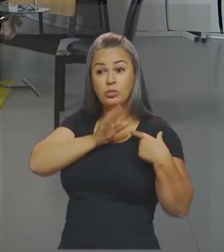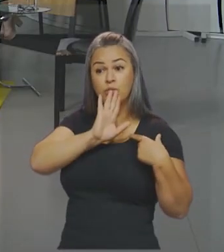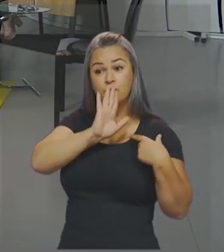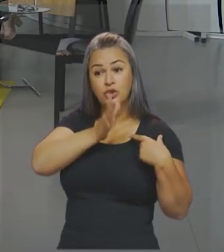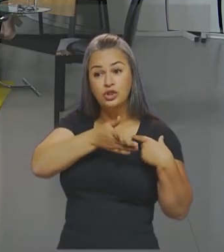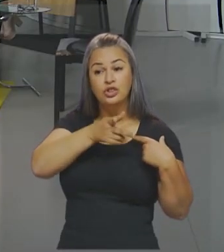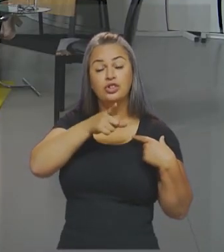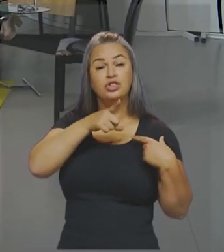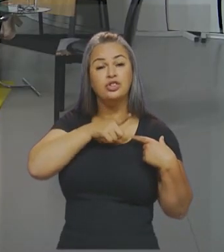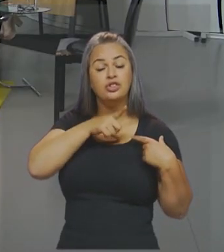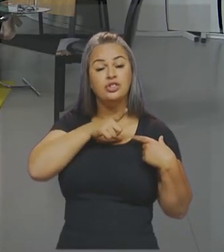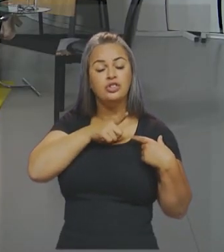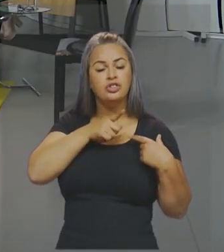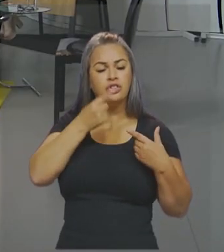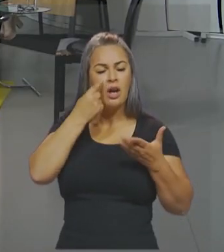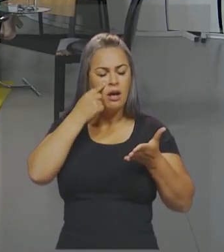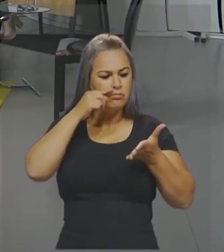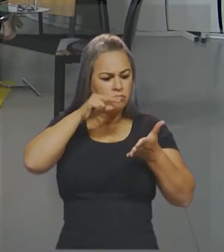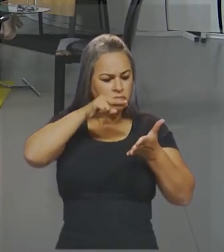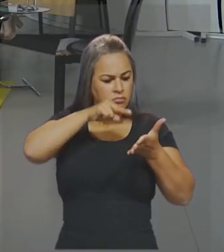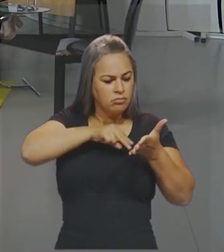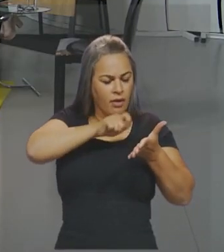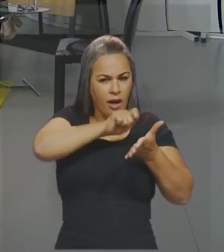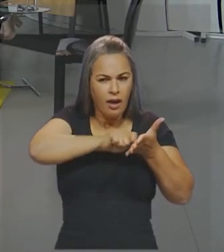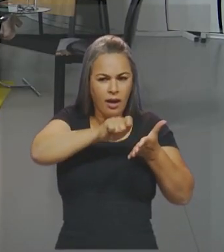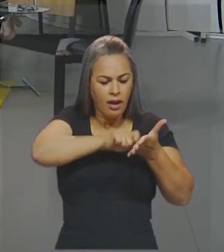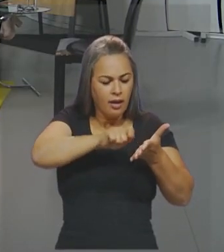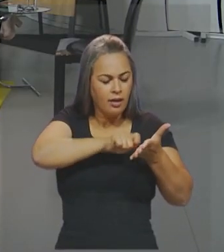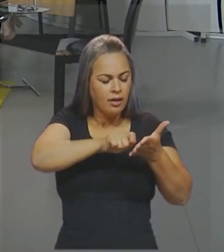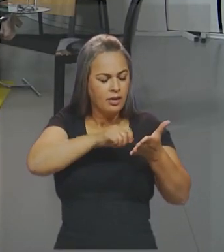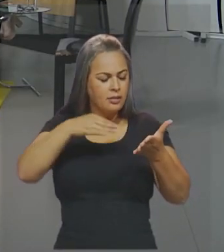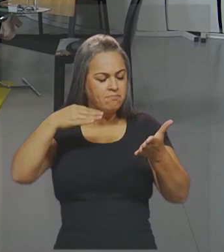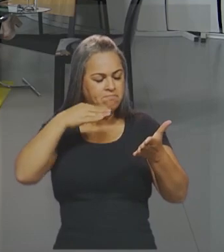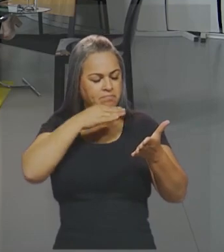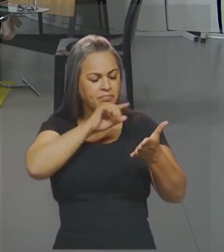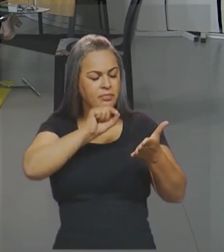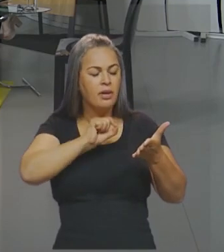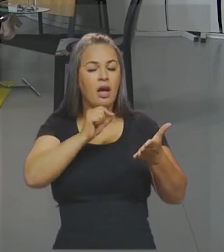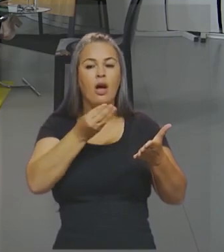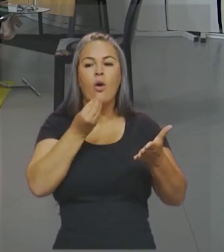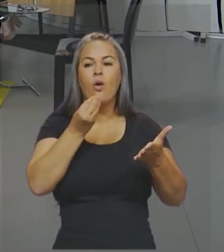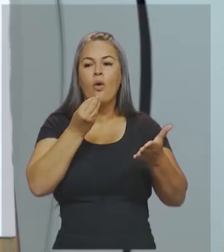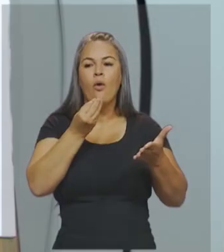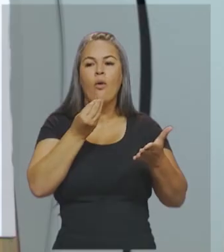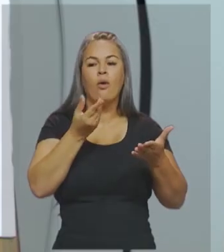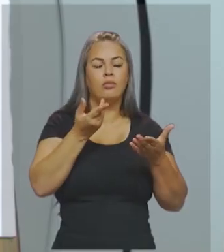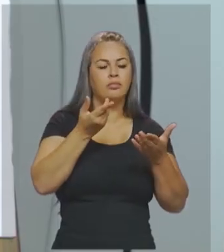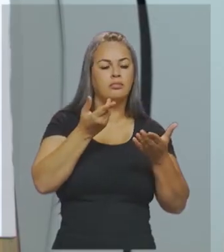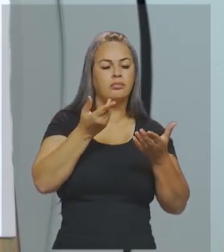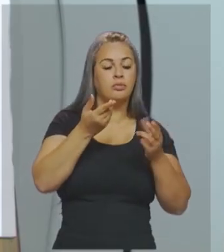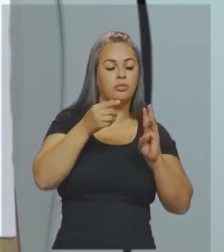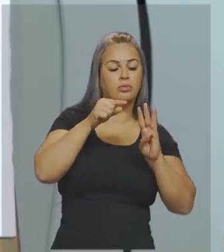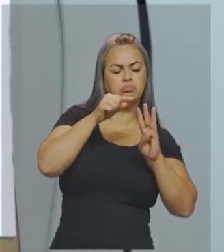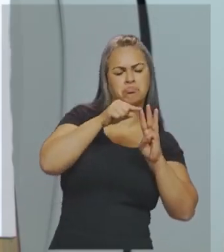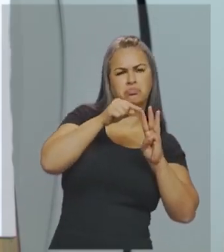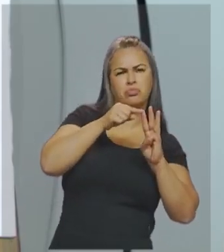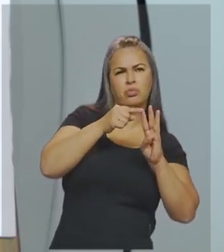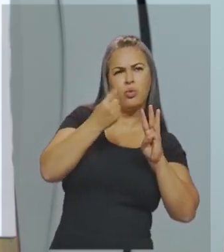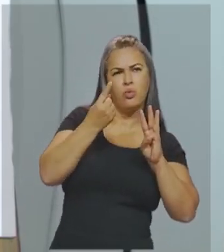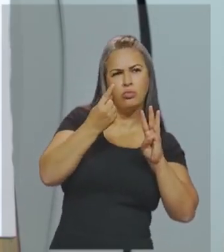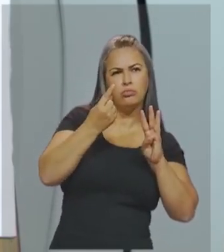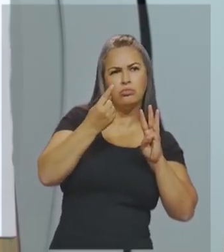atenção na sua fala, ele já te mostra o valor posicional, né? Porque você fala e